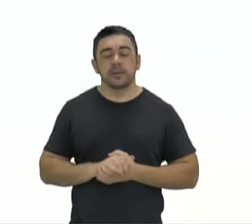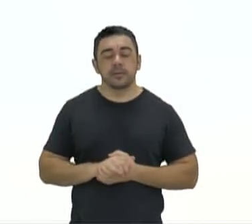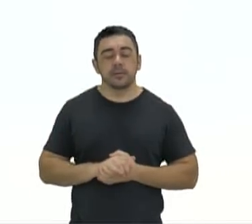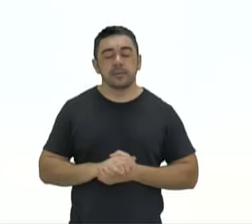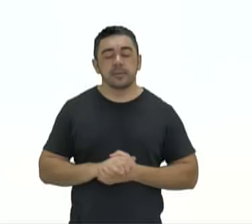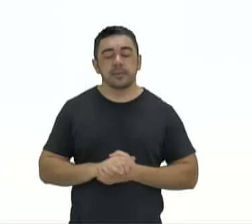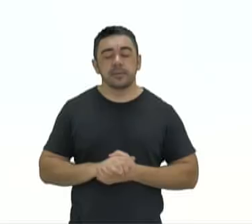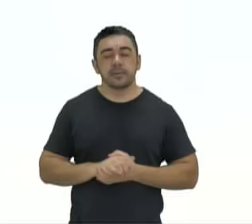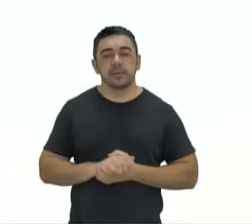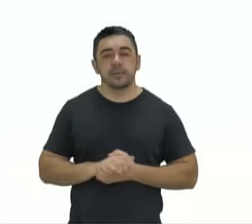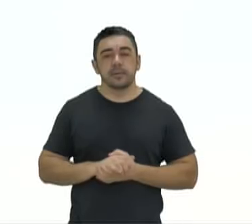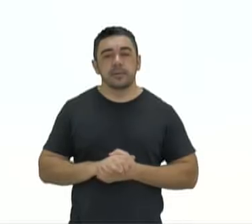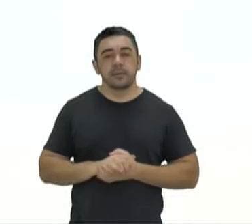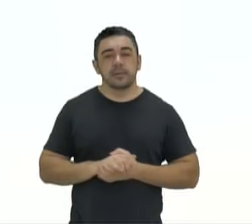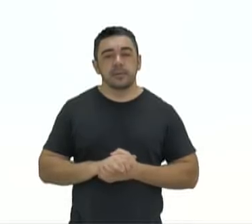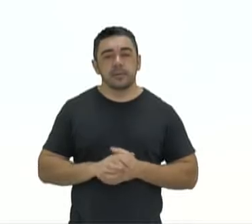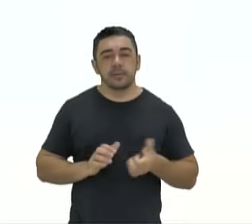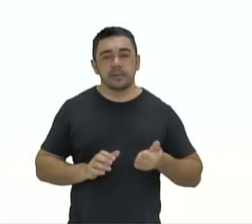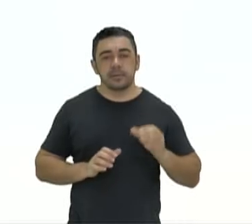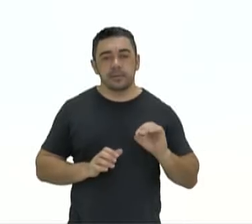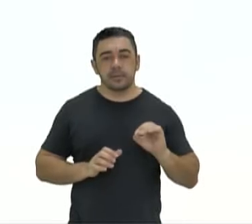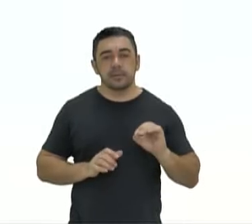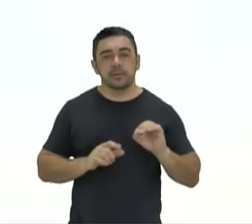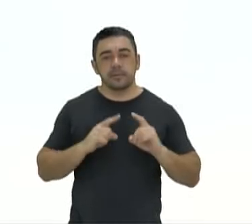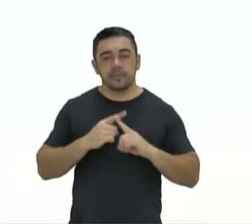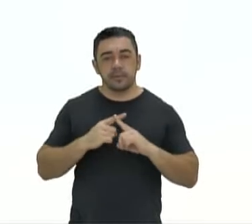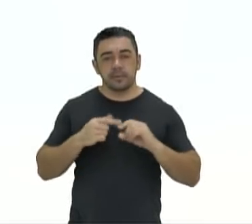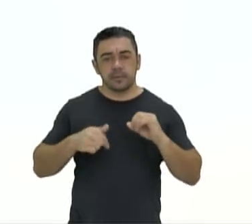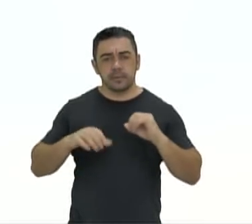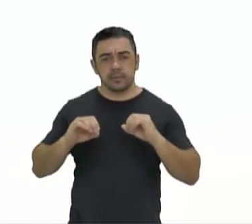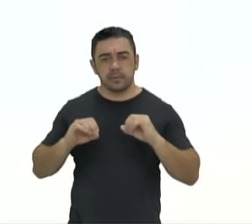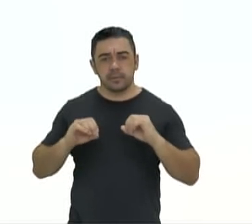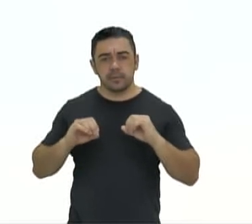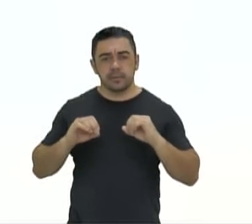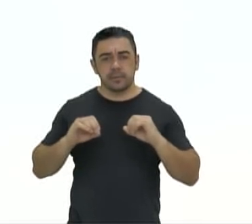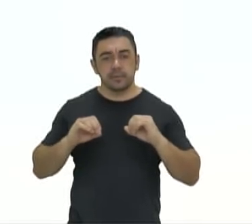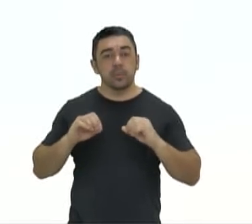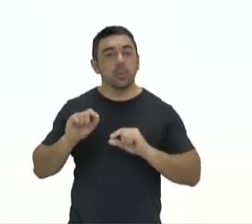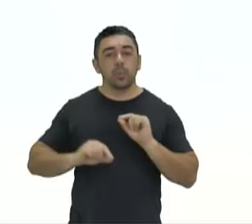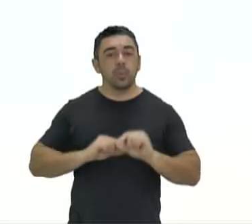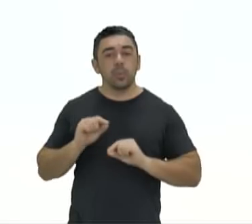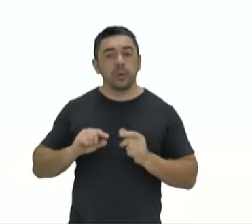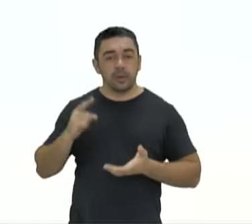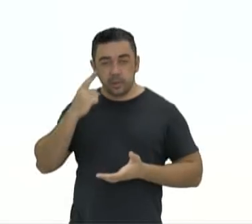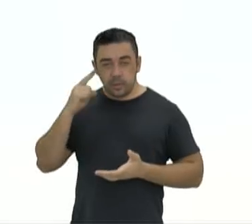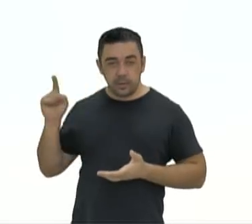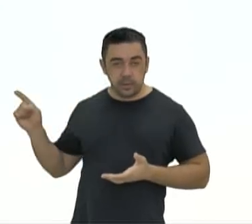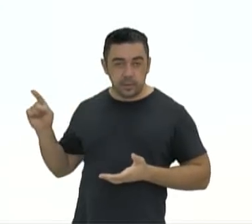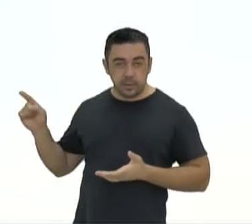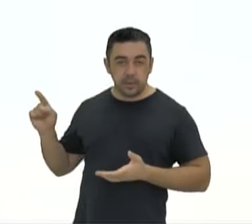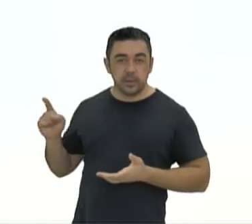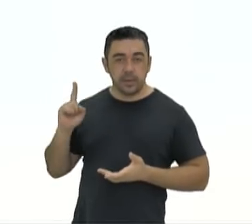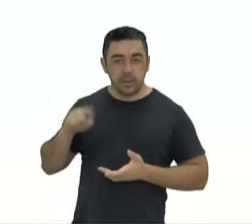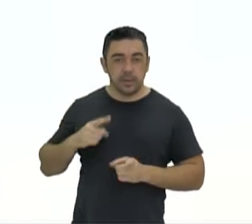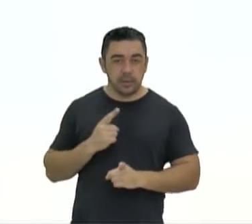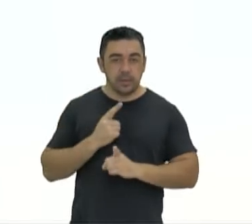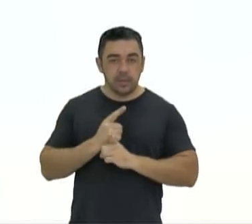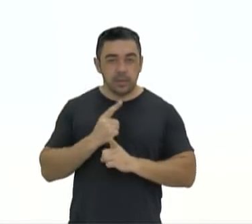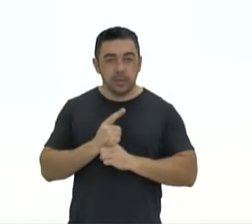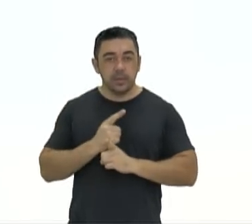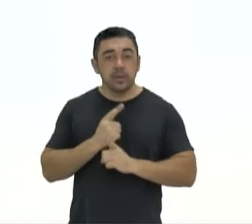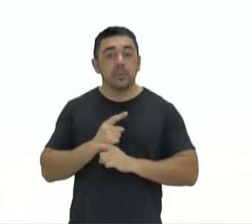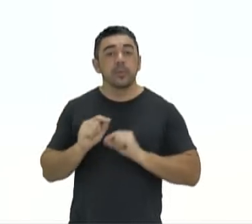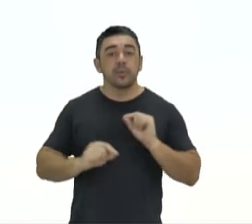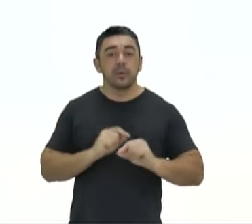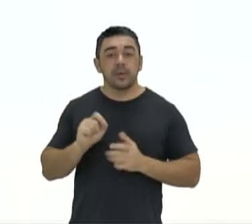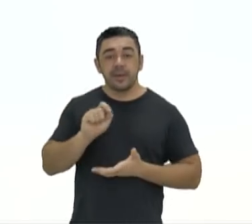60 por 70. 60 por 70, quando a professora fala assim, a gente vai fazer 60 vezes 70 para